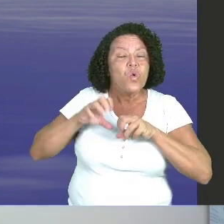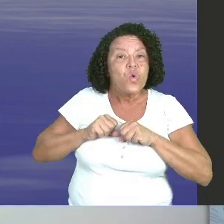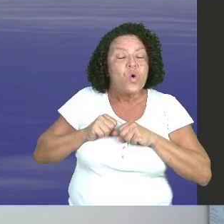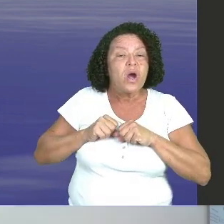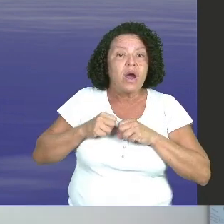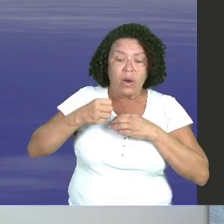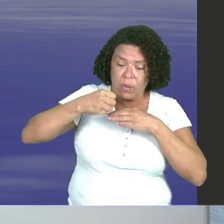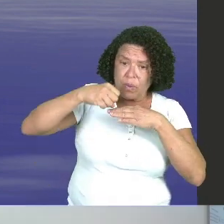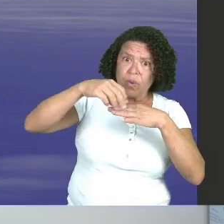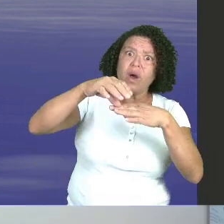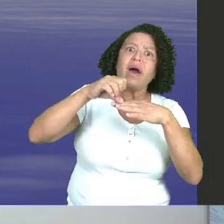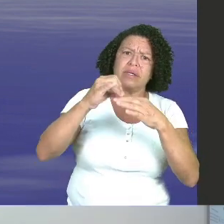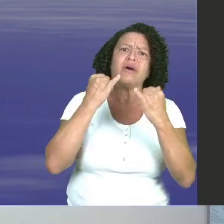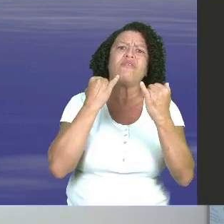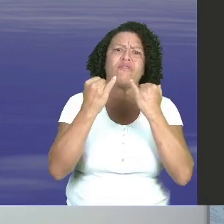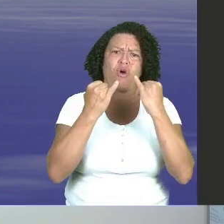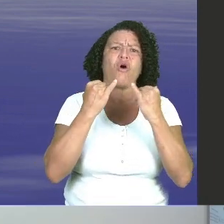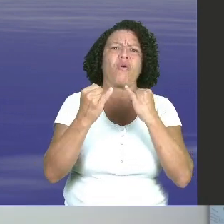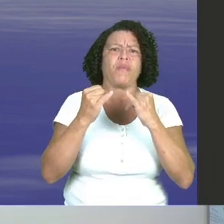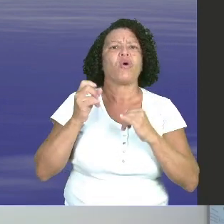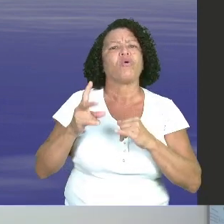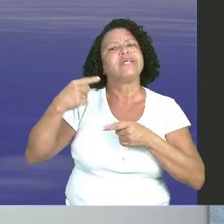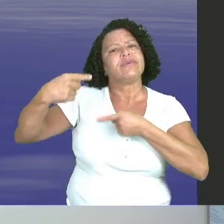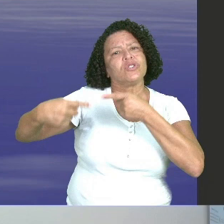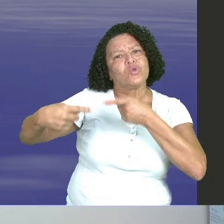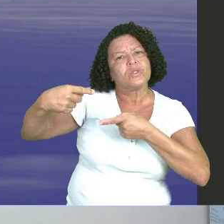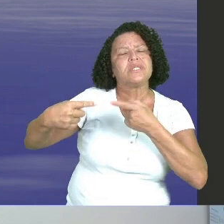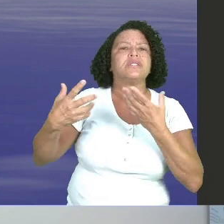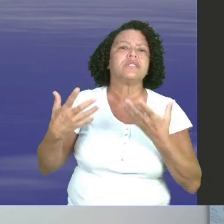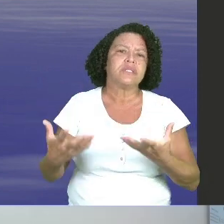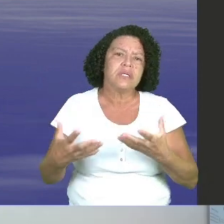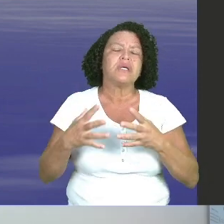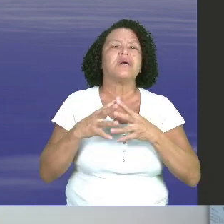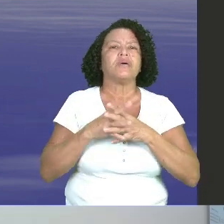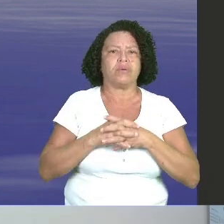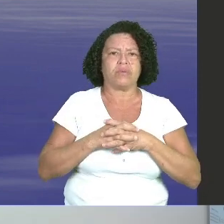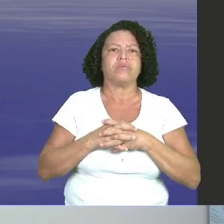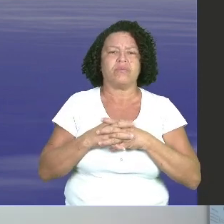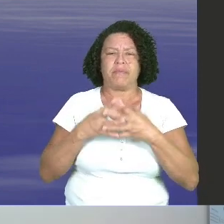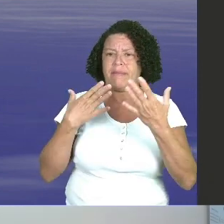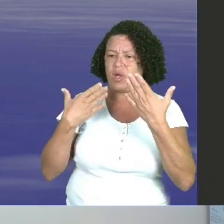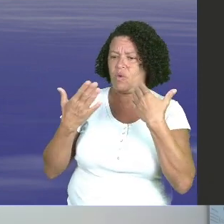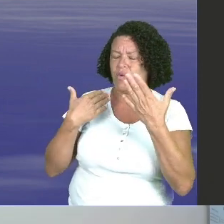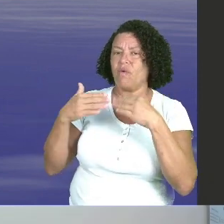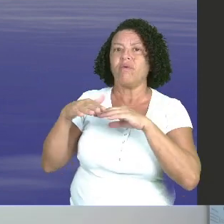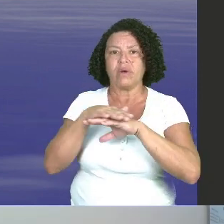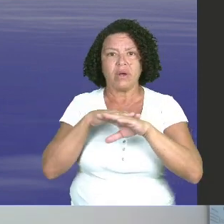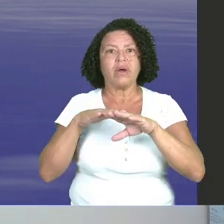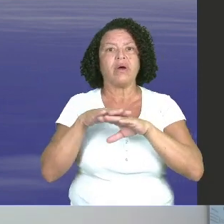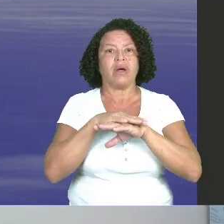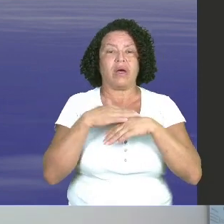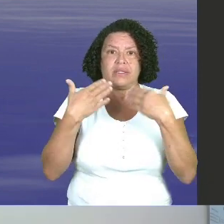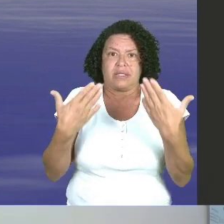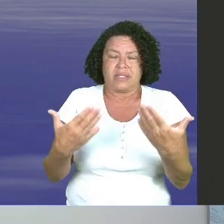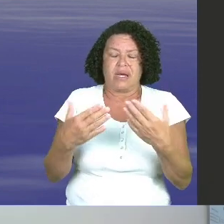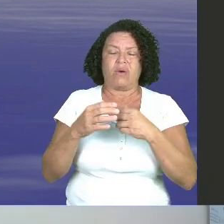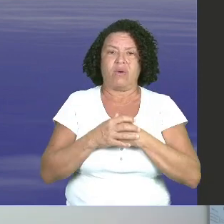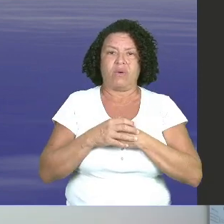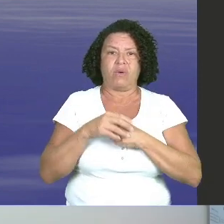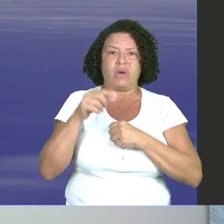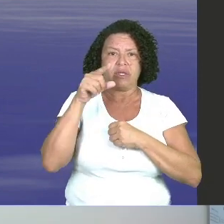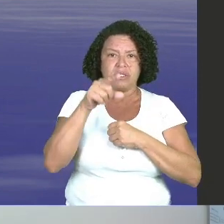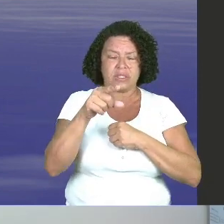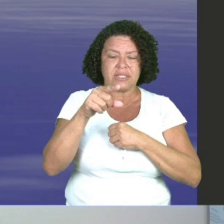passar essa informação quando tiver uma discussão, quando tiver uma conversa, tanto para quem num